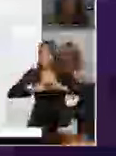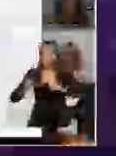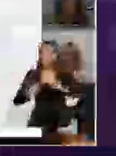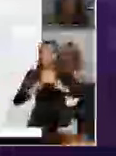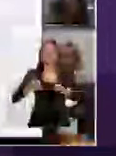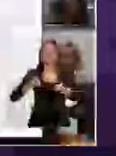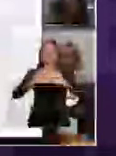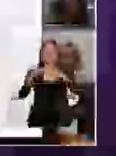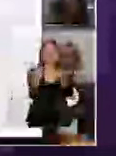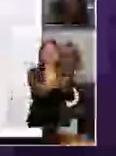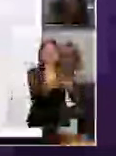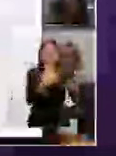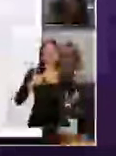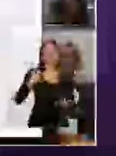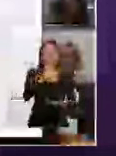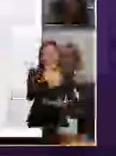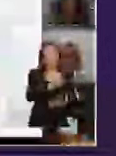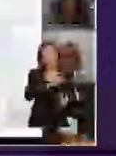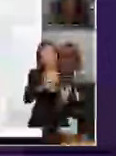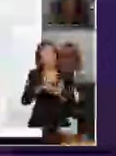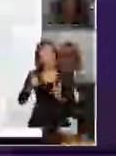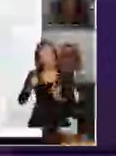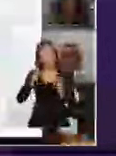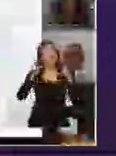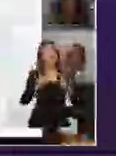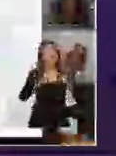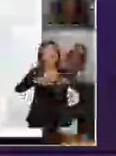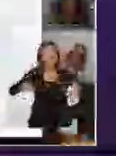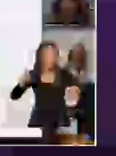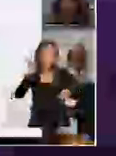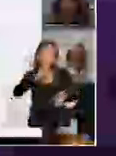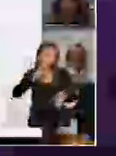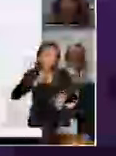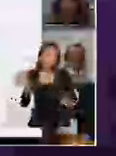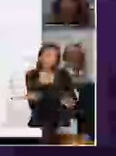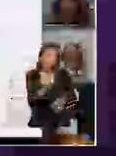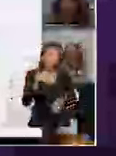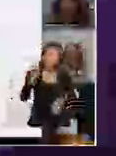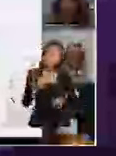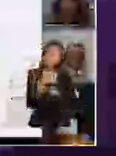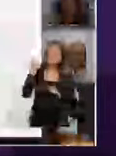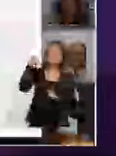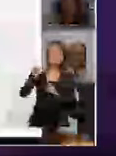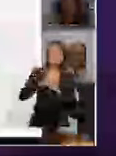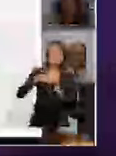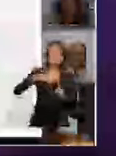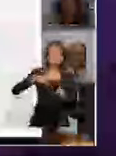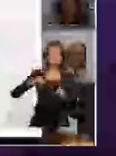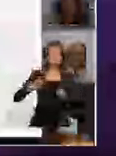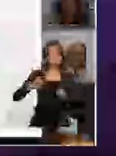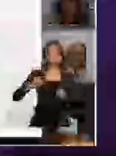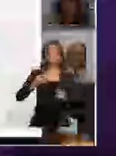11 anos nas crianças nos Estados Unidos. E veja bem, desde maio, as crianças de 12